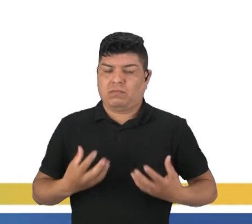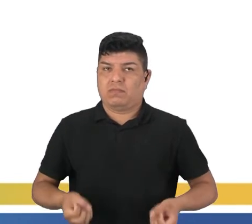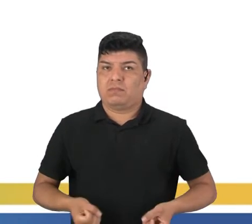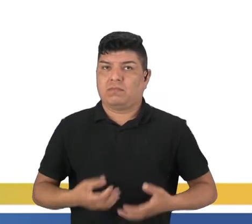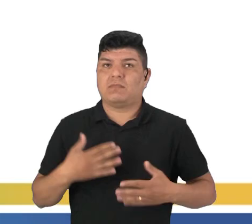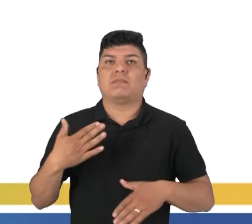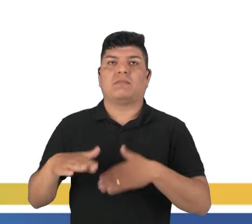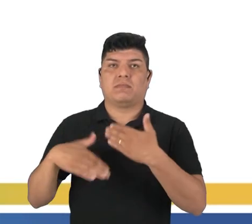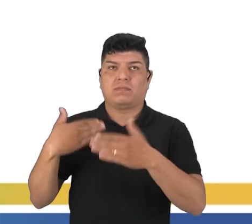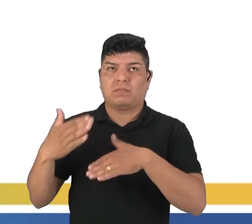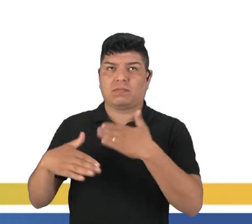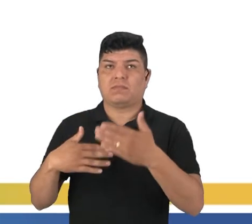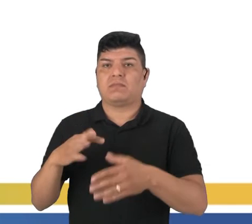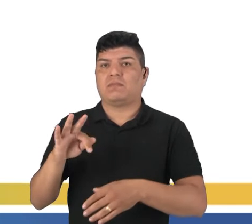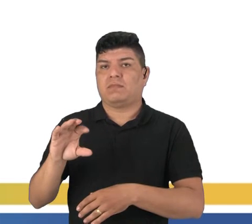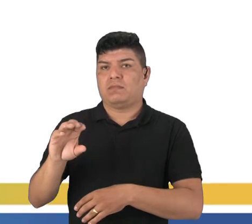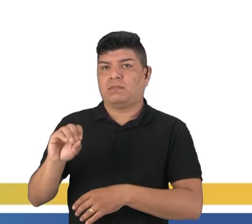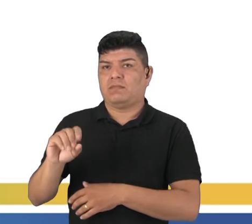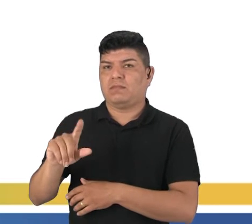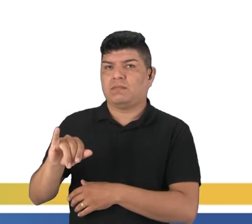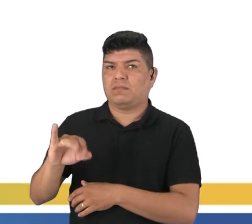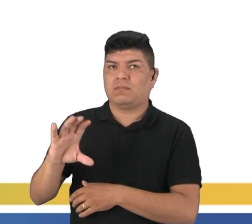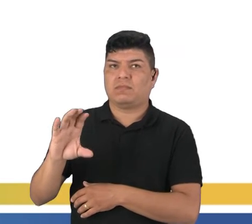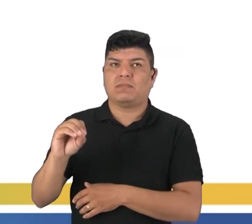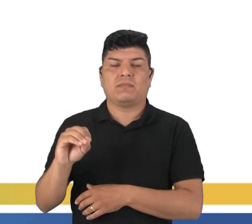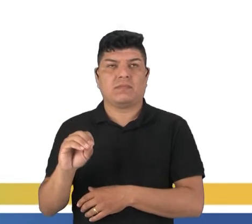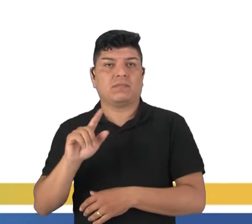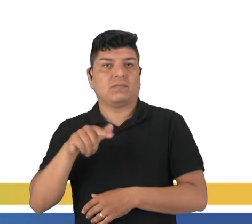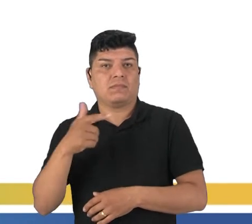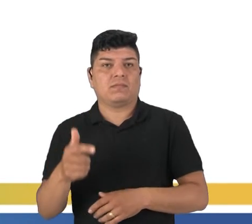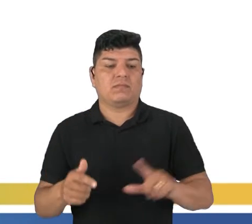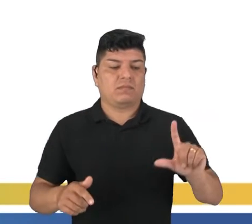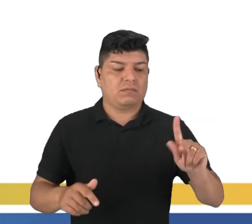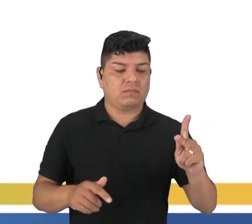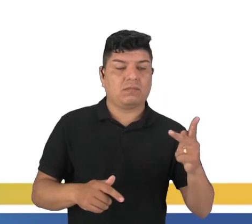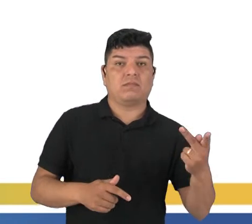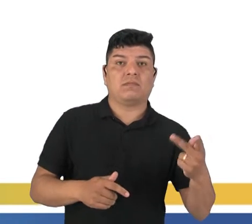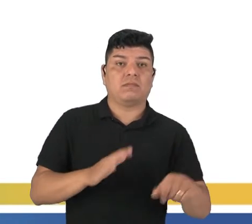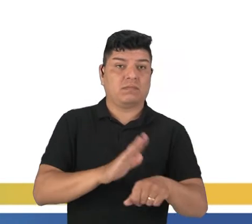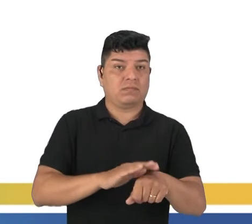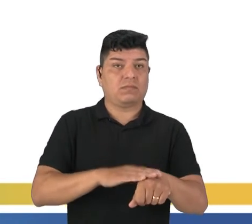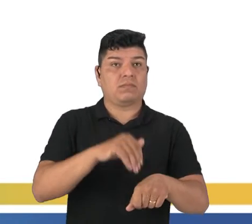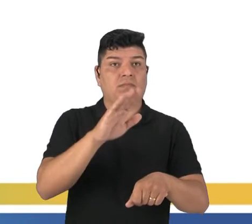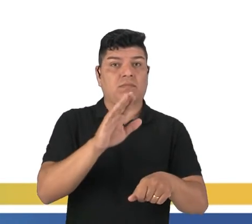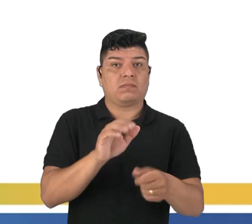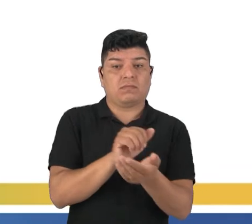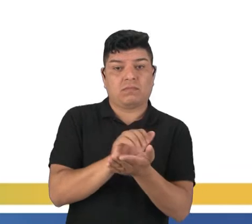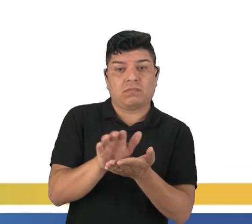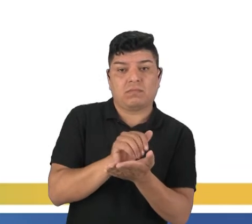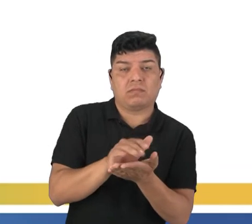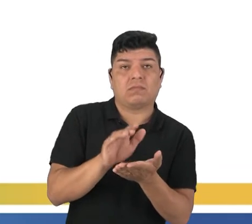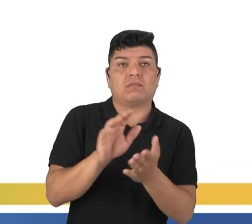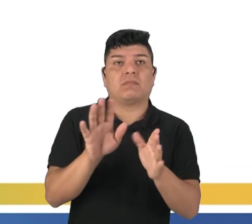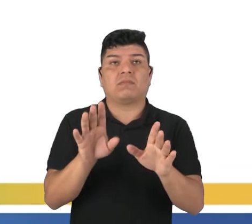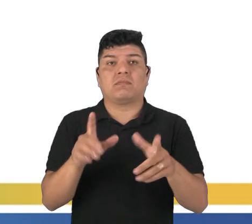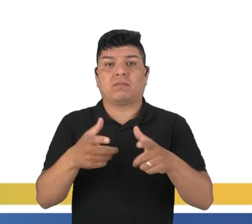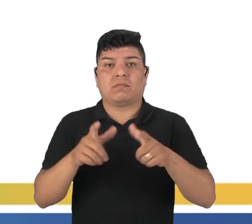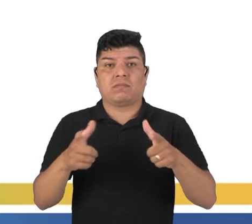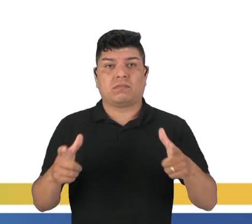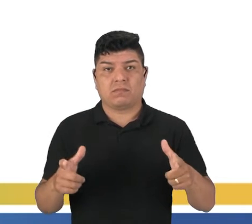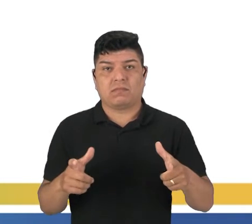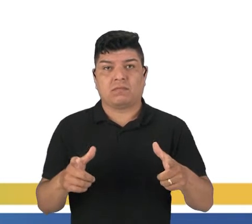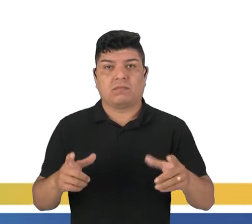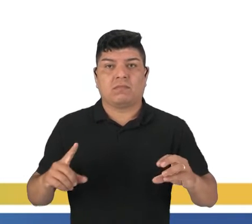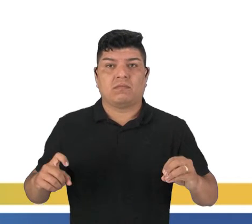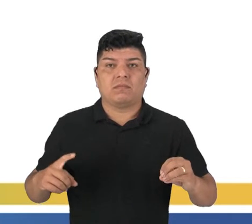com o desenvolvimento do folículo, né? E em seguida o LH promove ainda mais a secreção de estrogênio induzido à